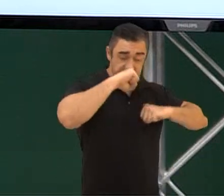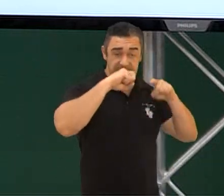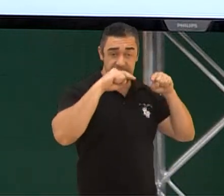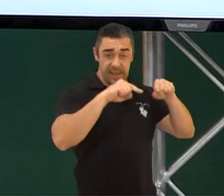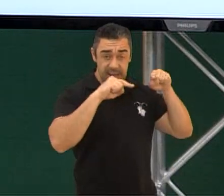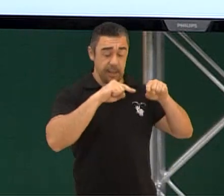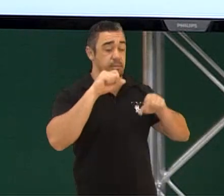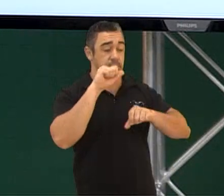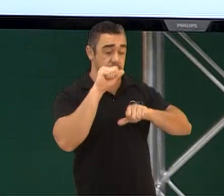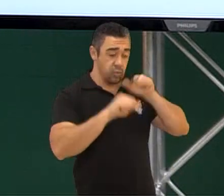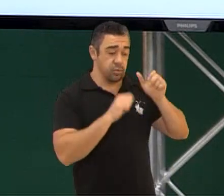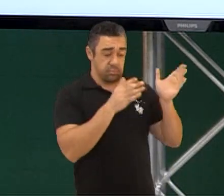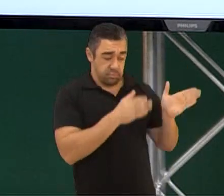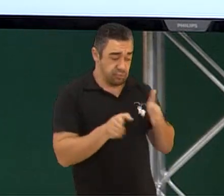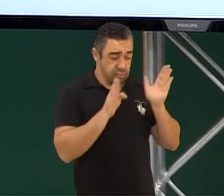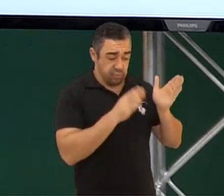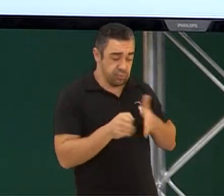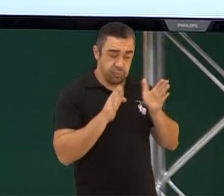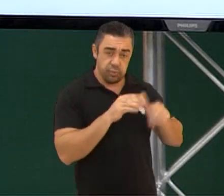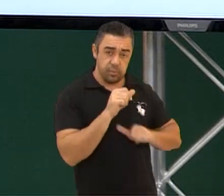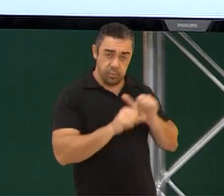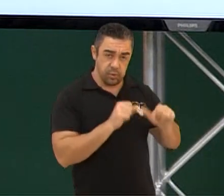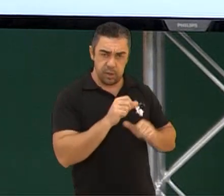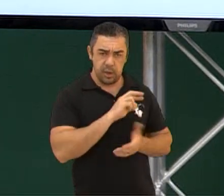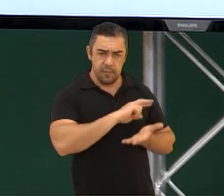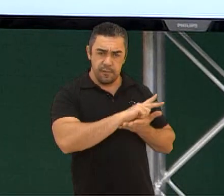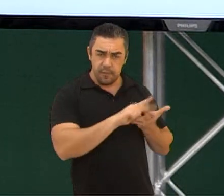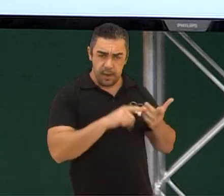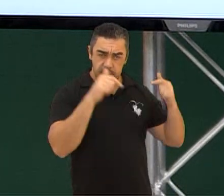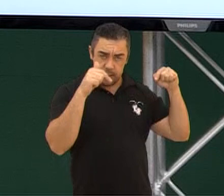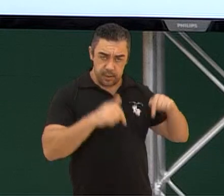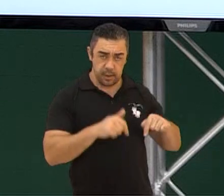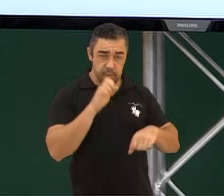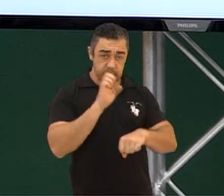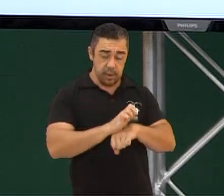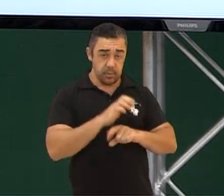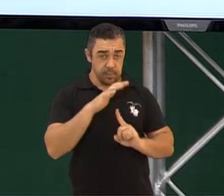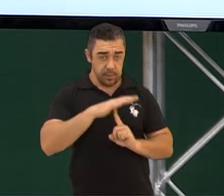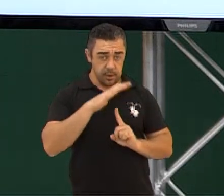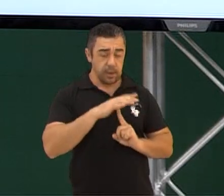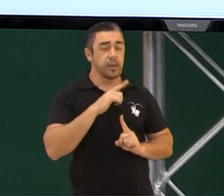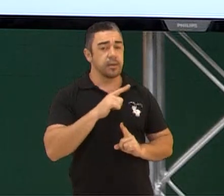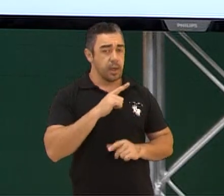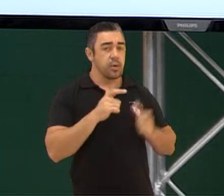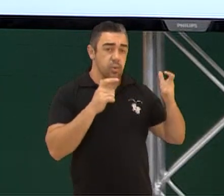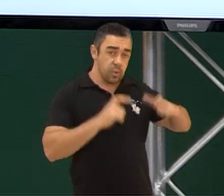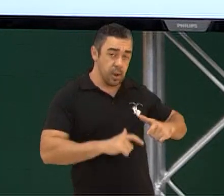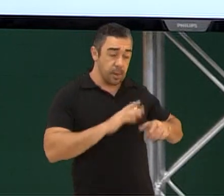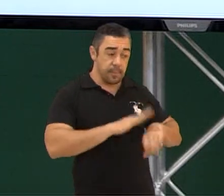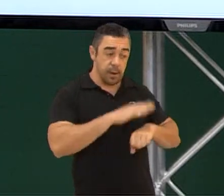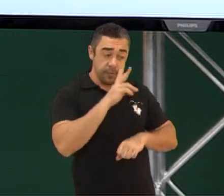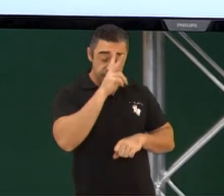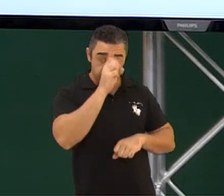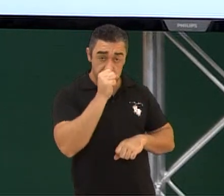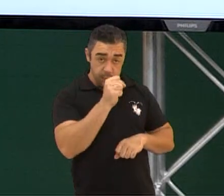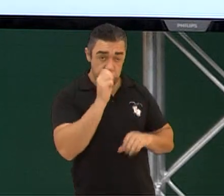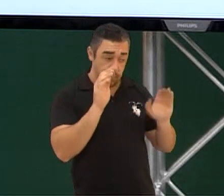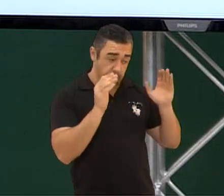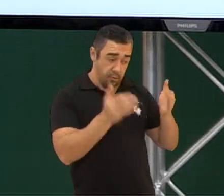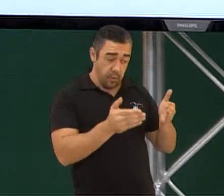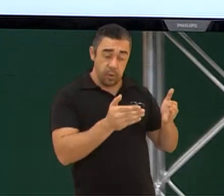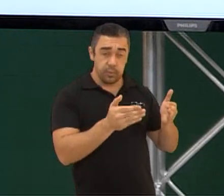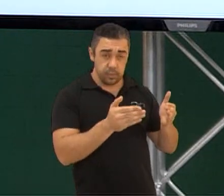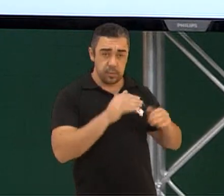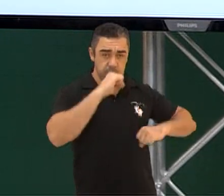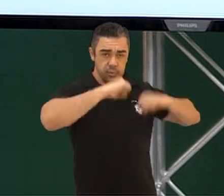ali da transformação, né? Então, nós temos aqui várias indústrias localizadas no nosso estado do Paraná, nós temos alguns pontos que são mais, onde foca exatamente um pouco